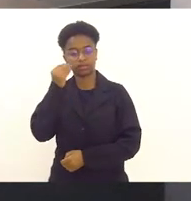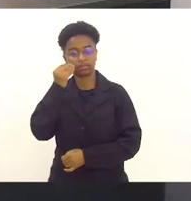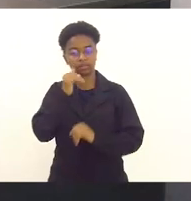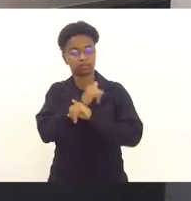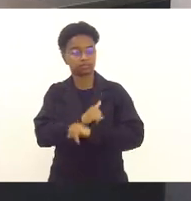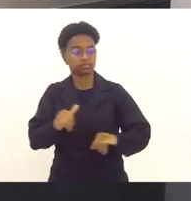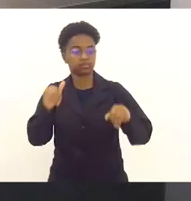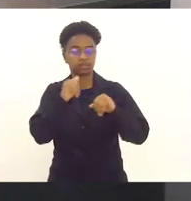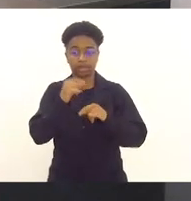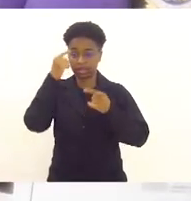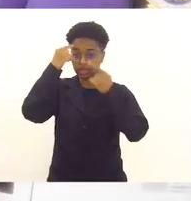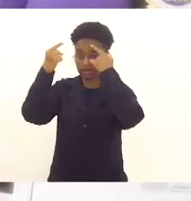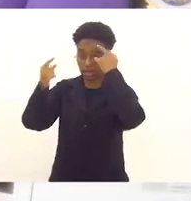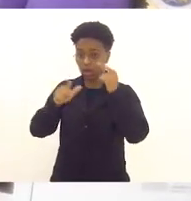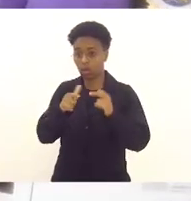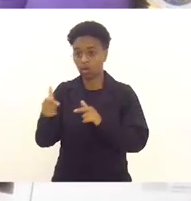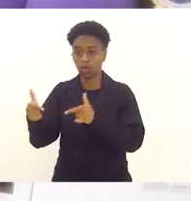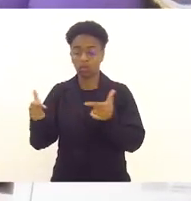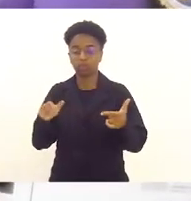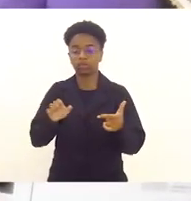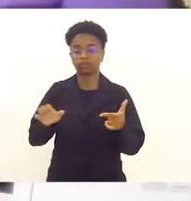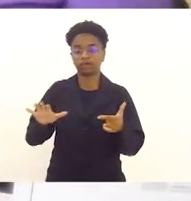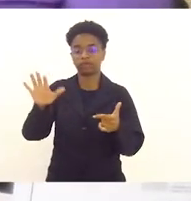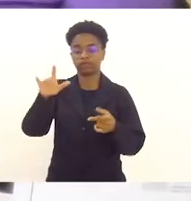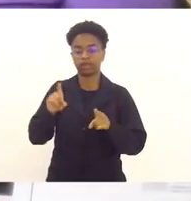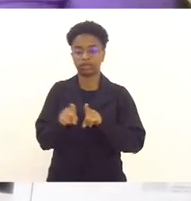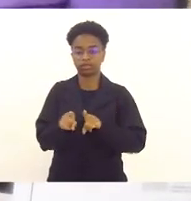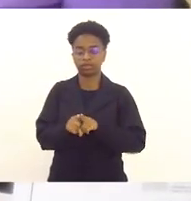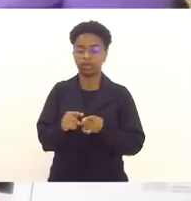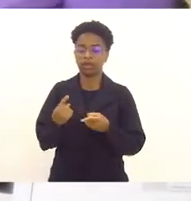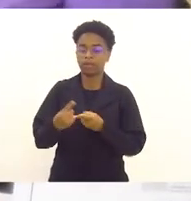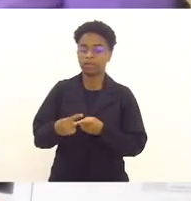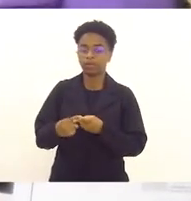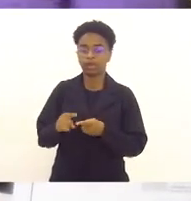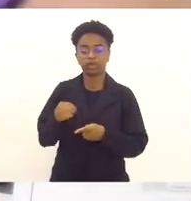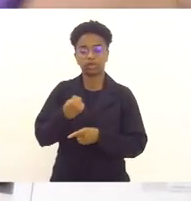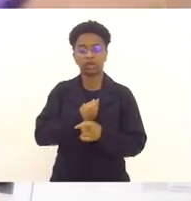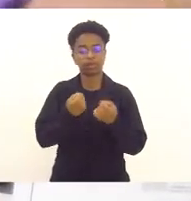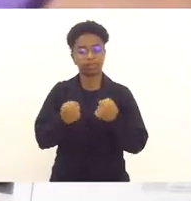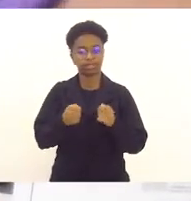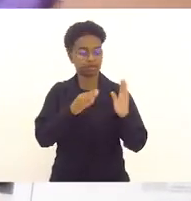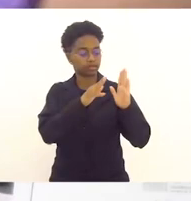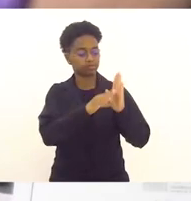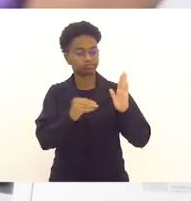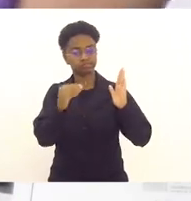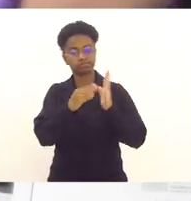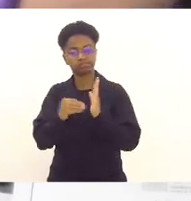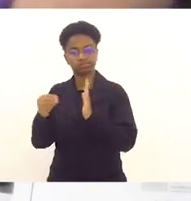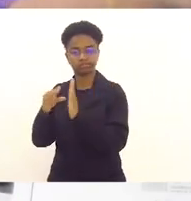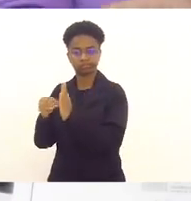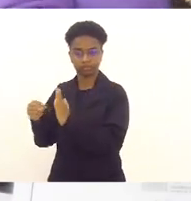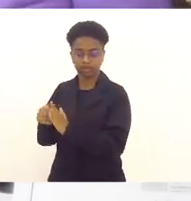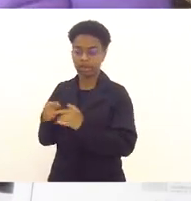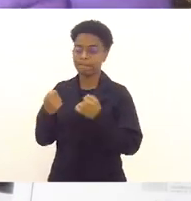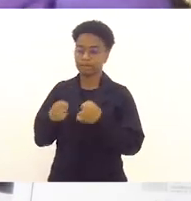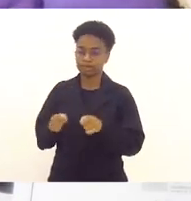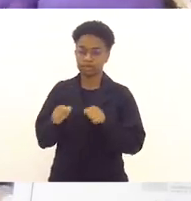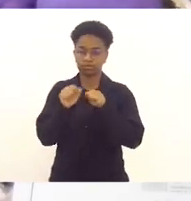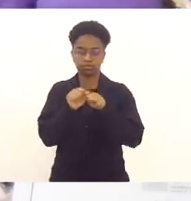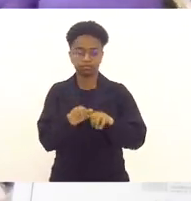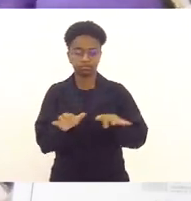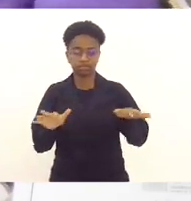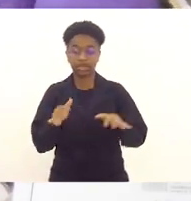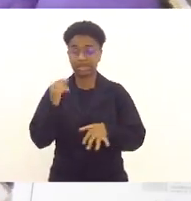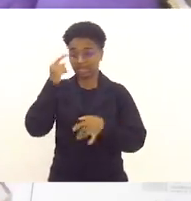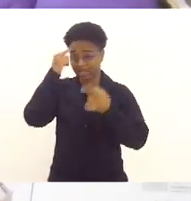ideias para outras favelas porque a gente tem que replicar teremos que temos que ser multiplicadores das